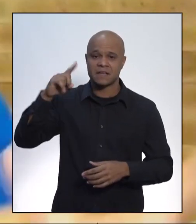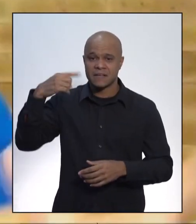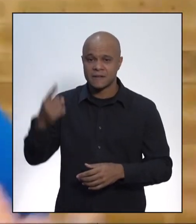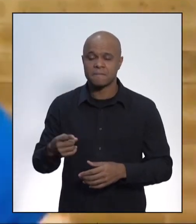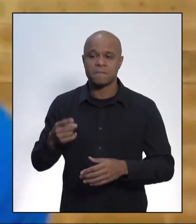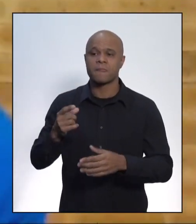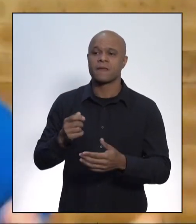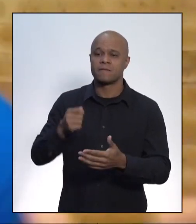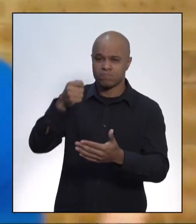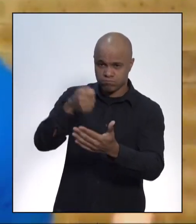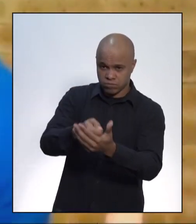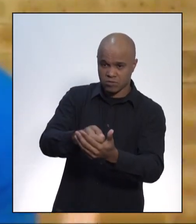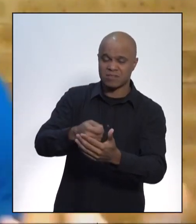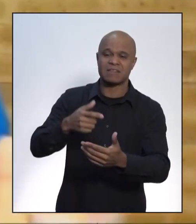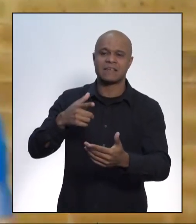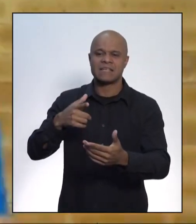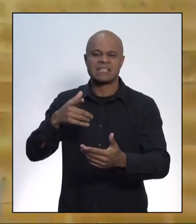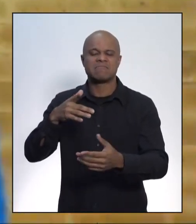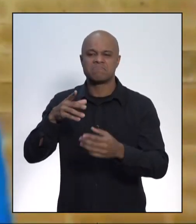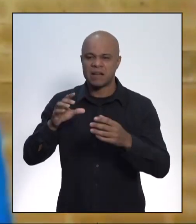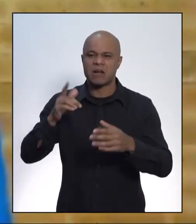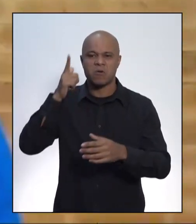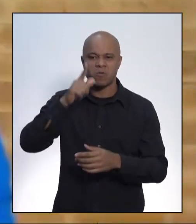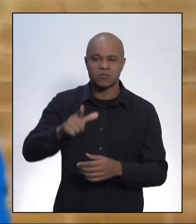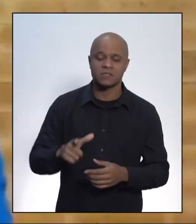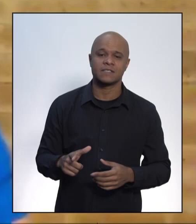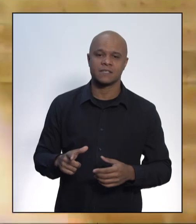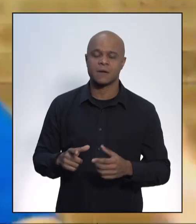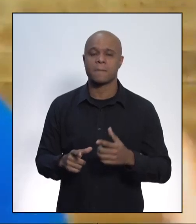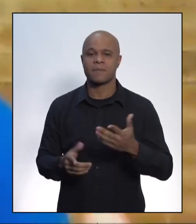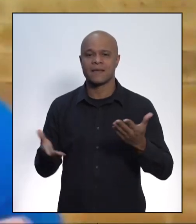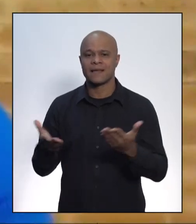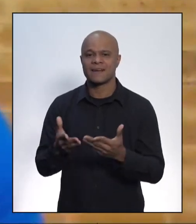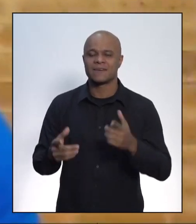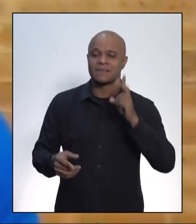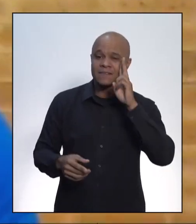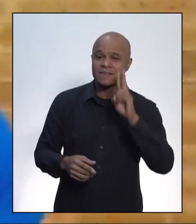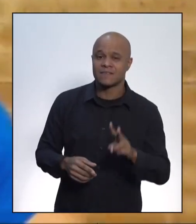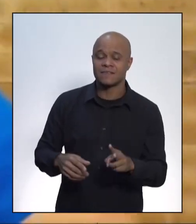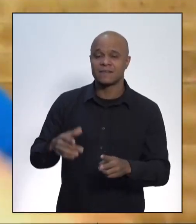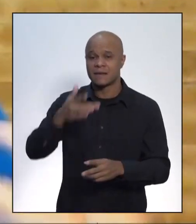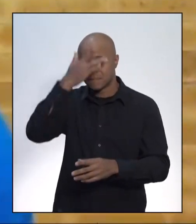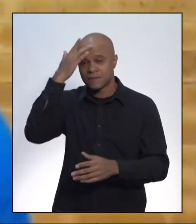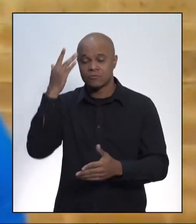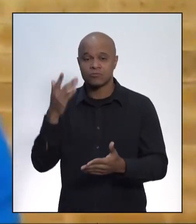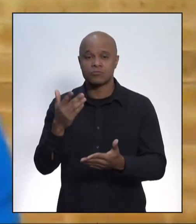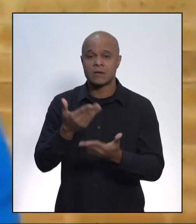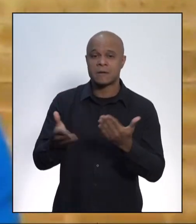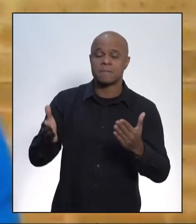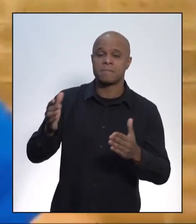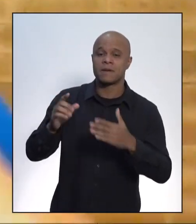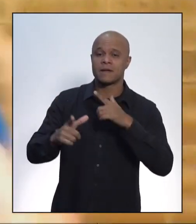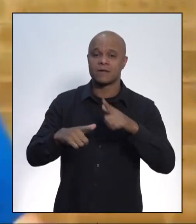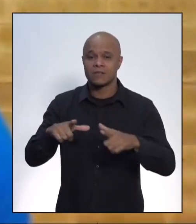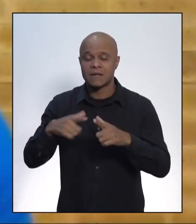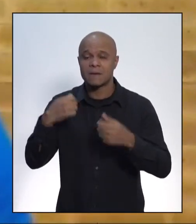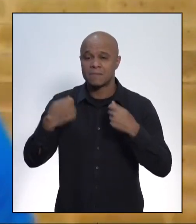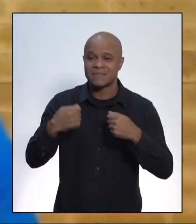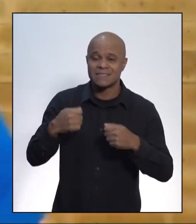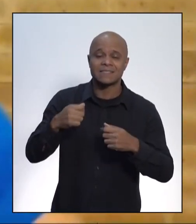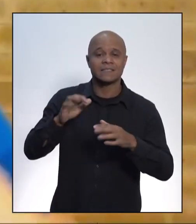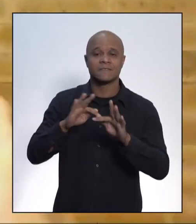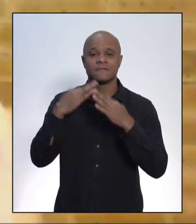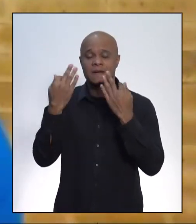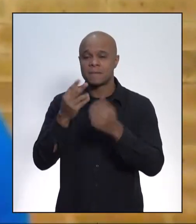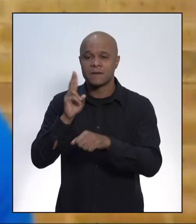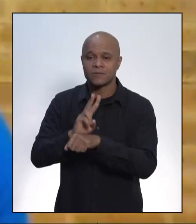que investe, empreende por necessidade, agora vai acontecer muito isso, né? O cara perde emprego, problema, ele precisa sustentar a família dele, ele vai já